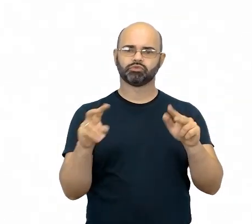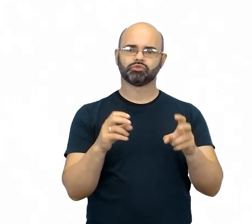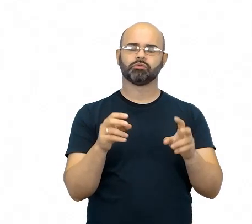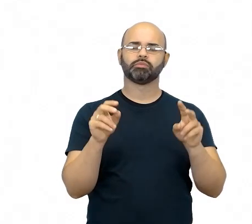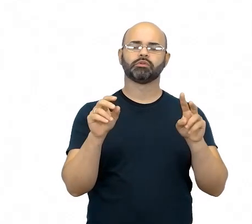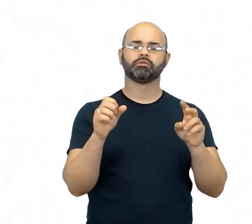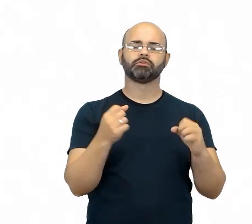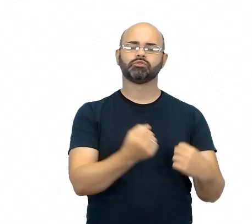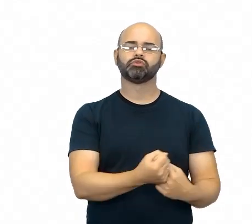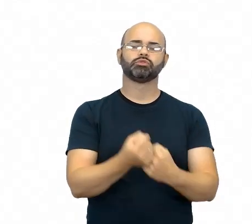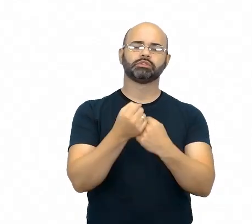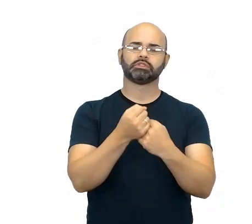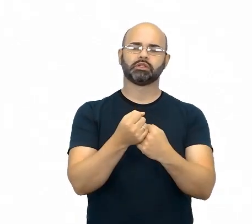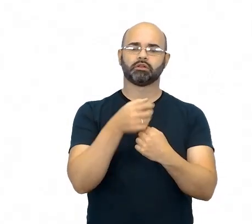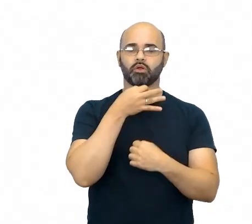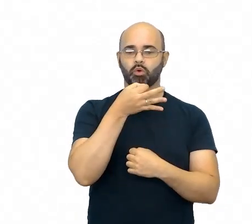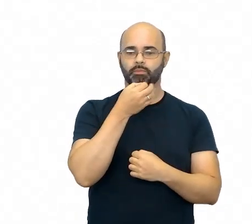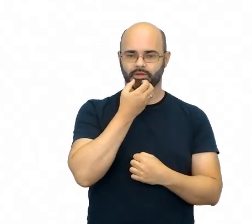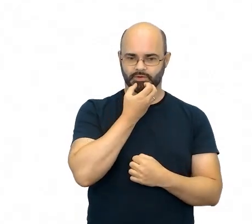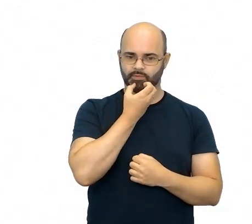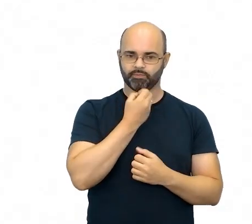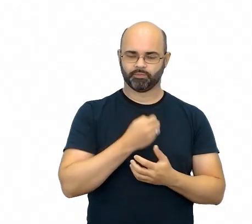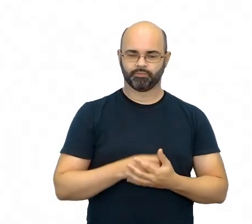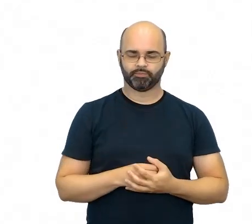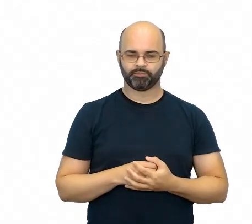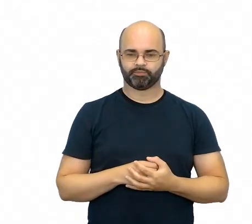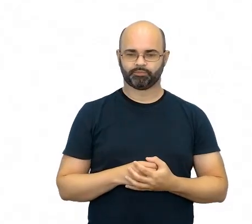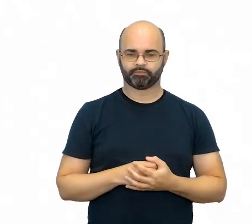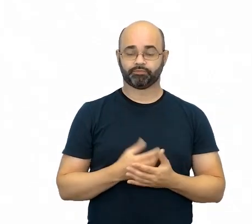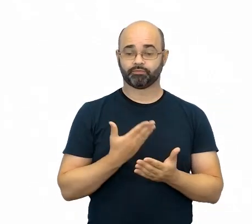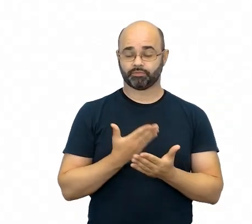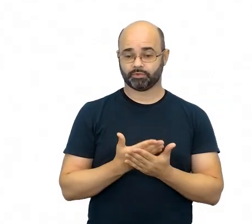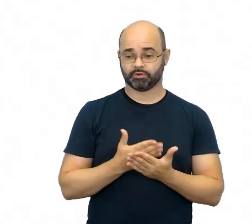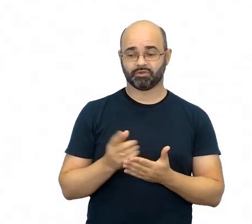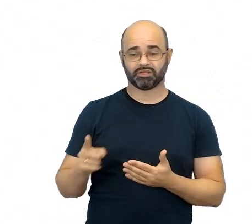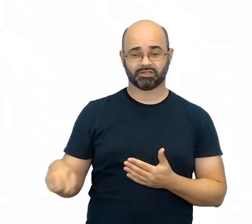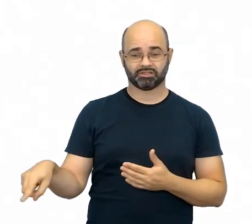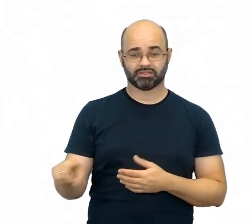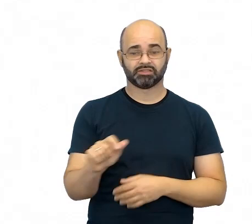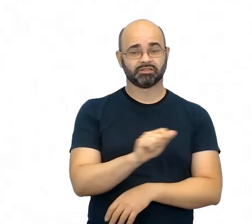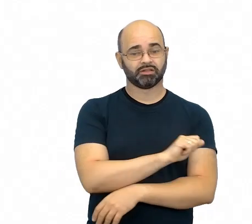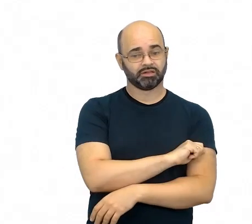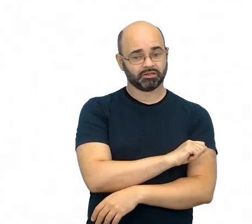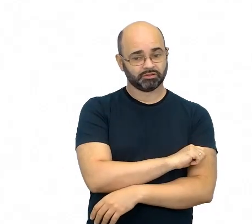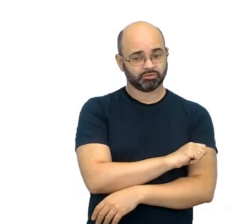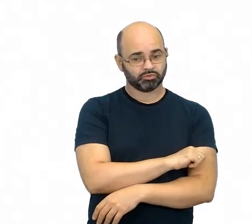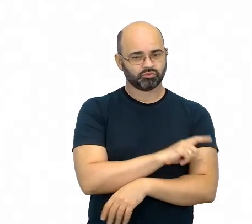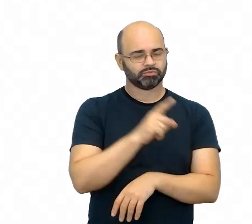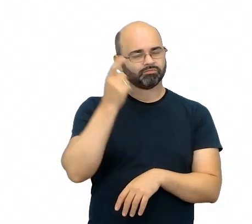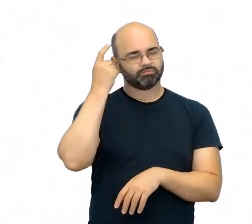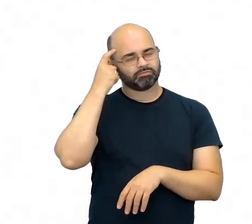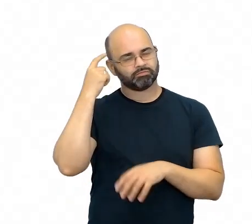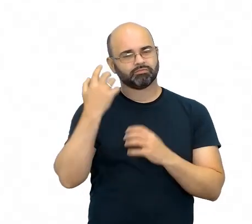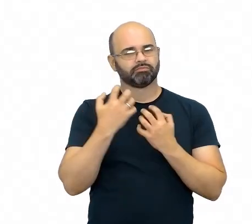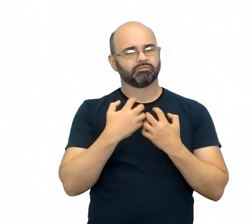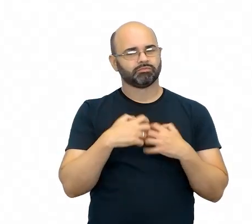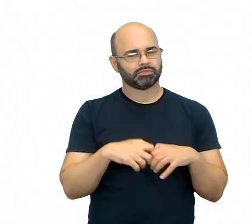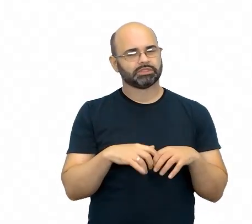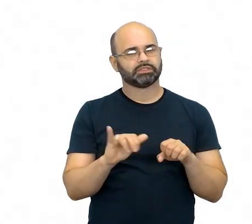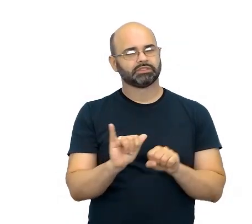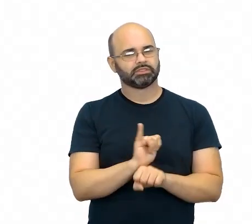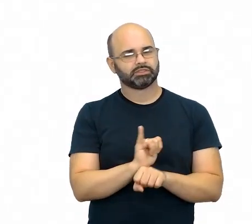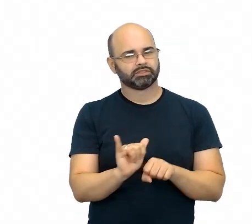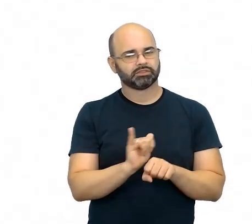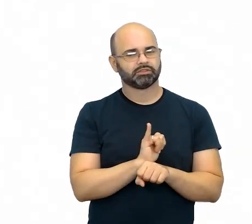Nessas aulas, né, primeiramente, os estudantes precisarão lançar mão de estratégias e